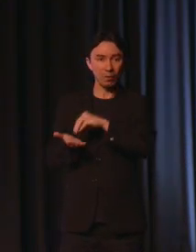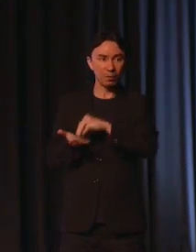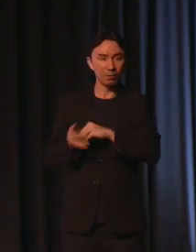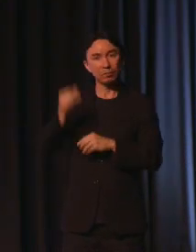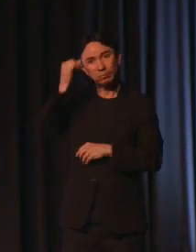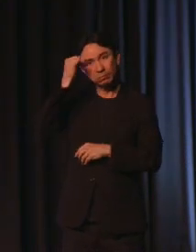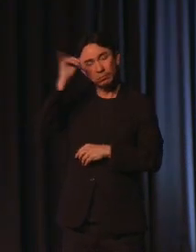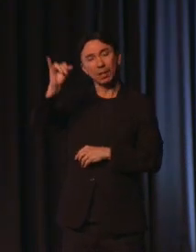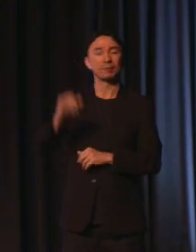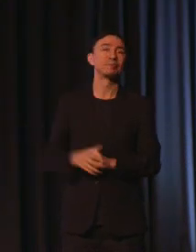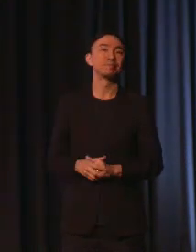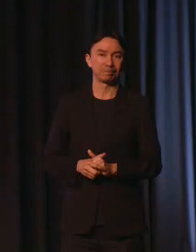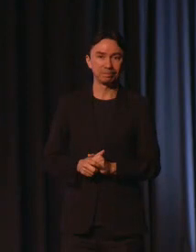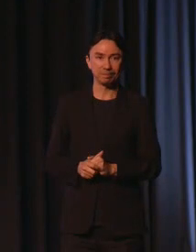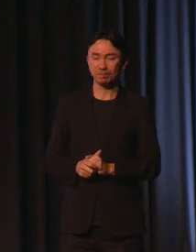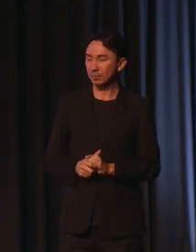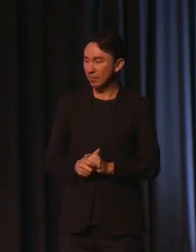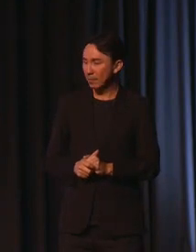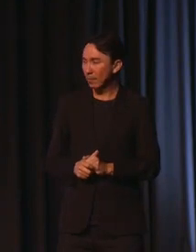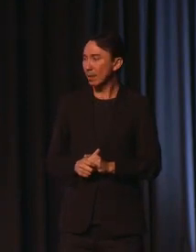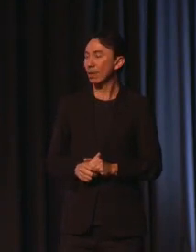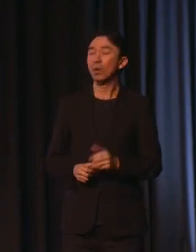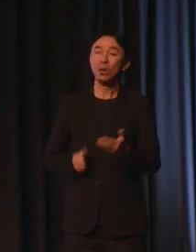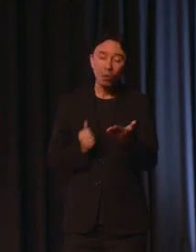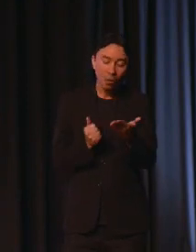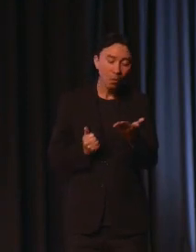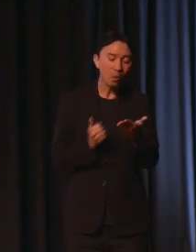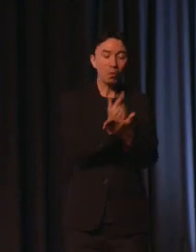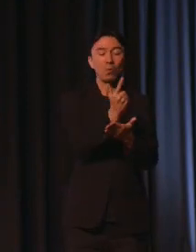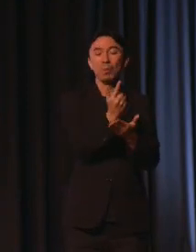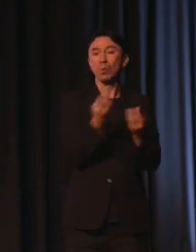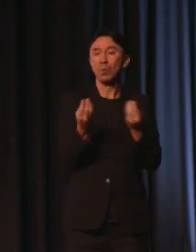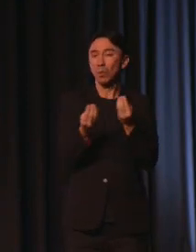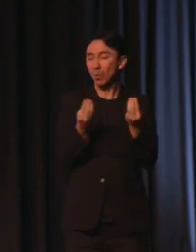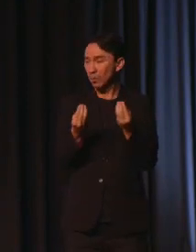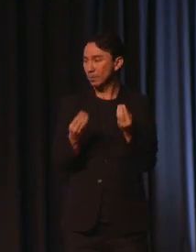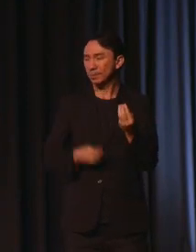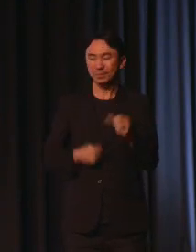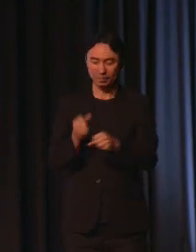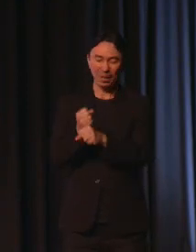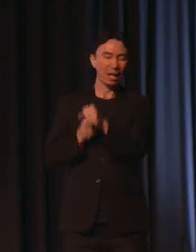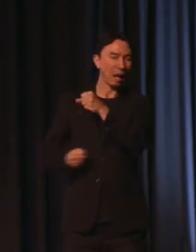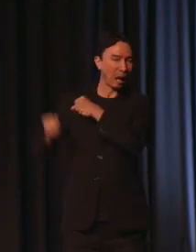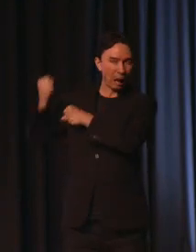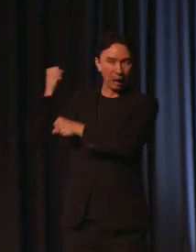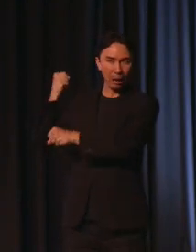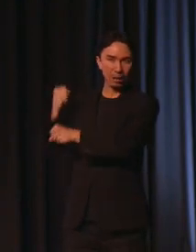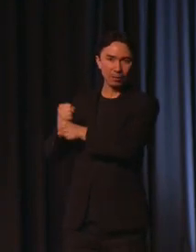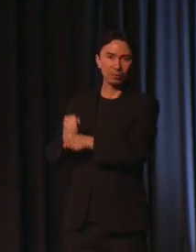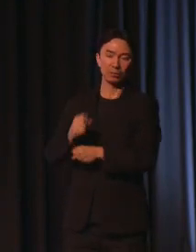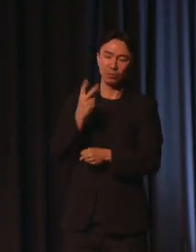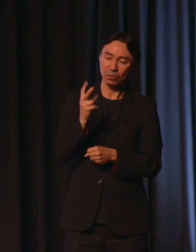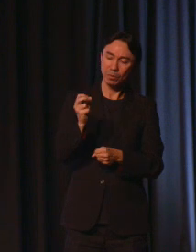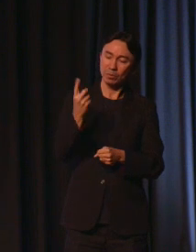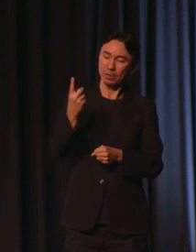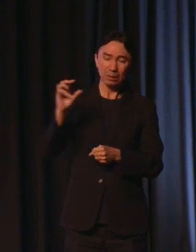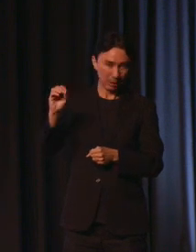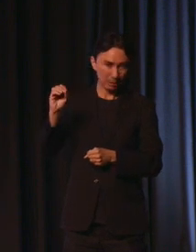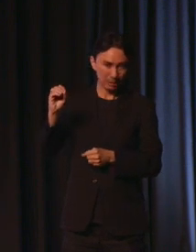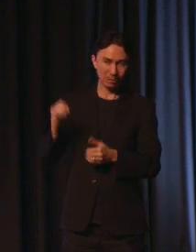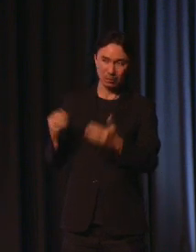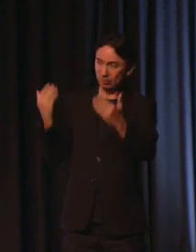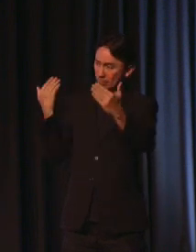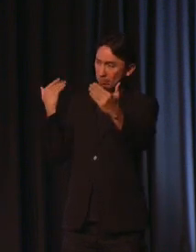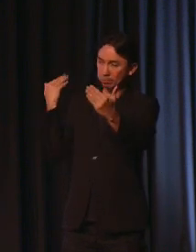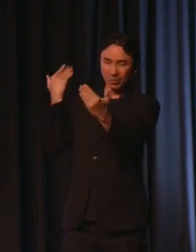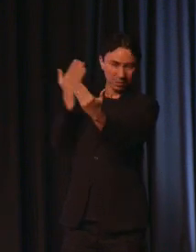Como são adquiridos, então, nós temos aí, de 2010, a partir de 2010, vamos fazer esse recorte, né? A